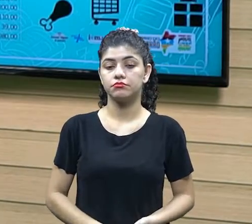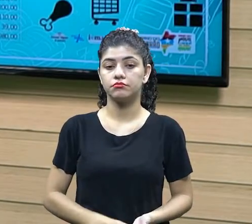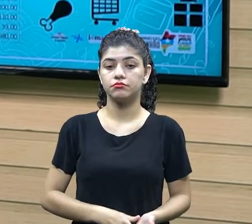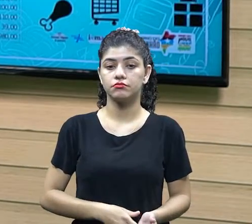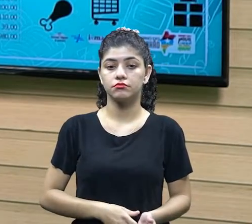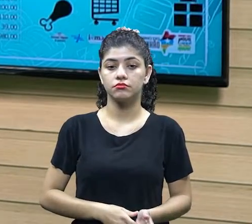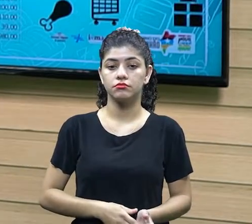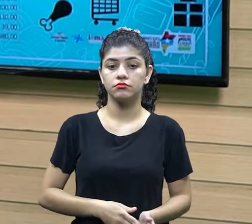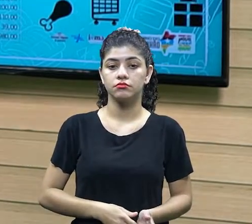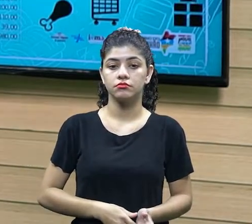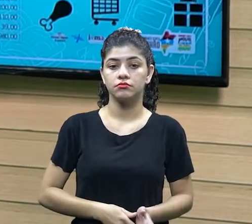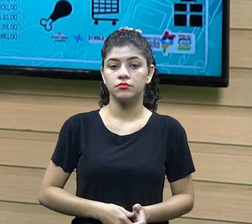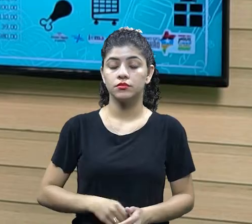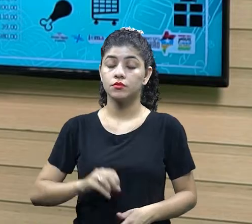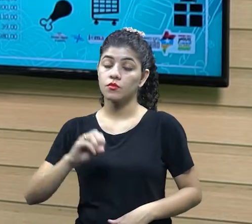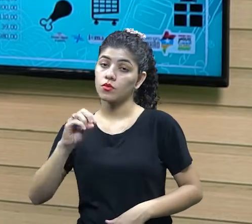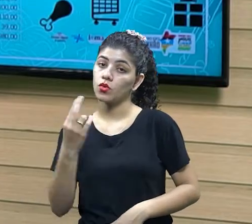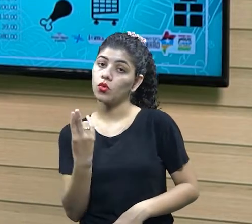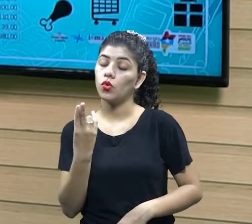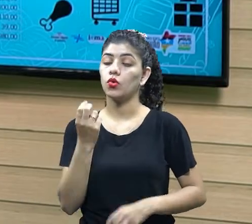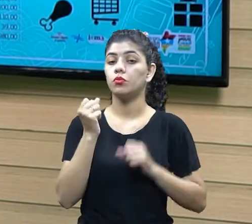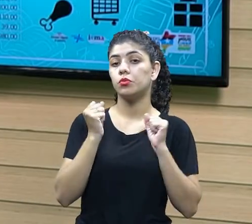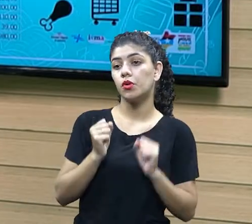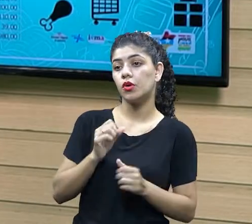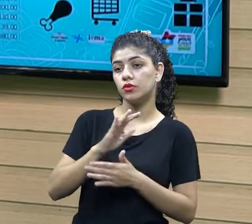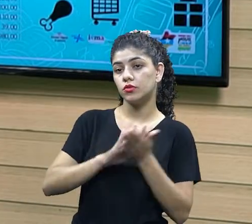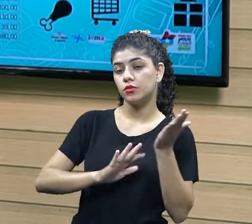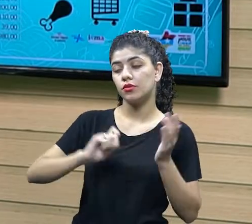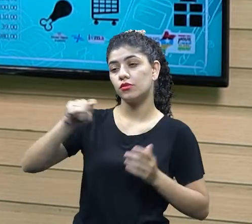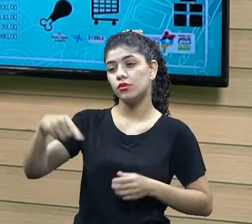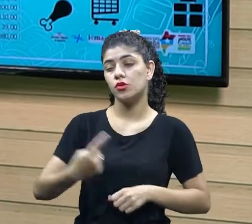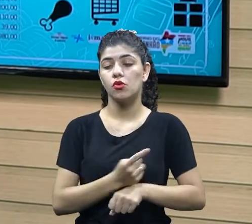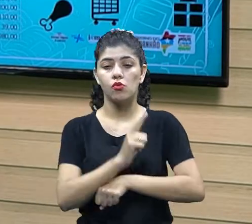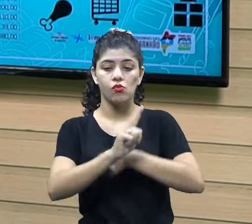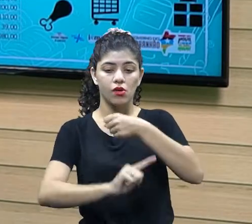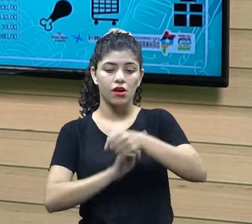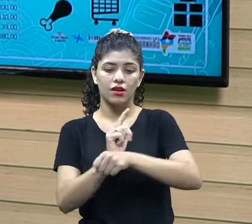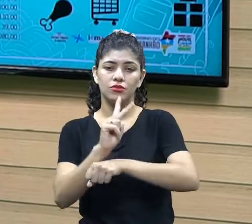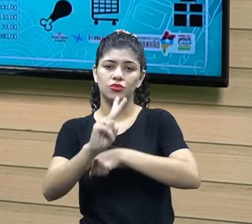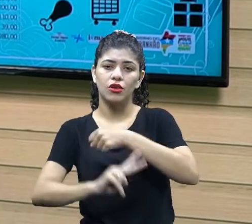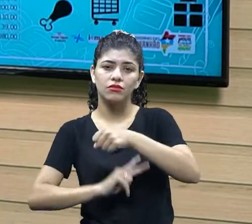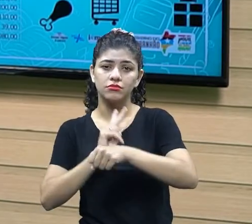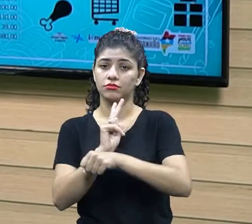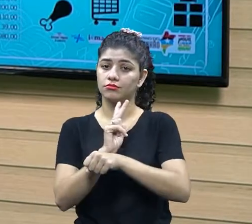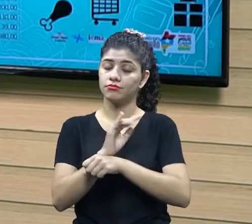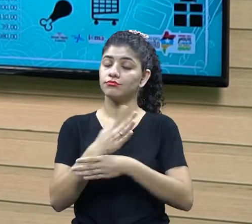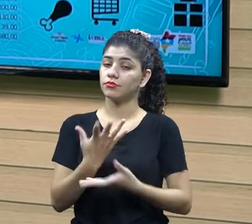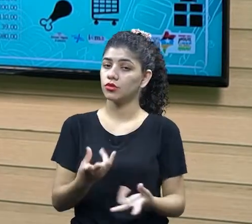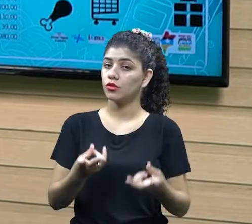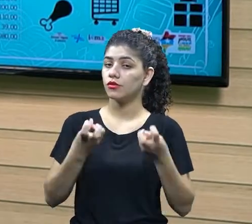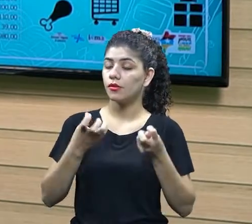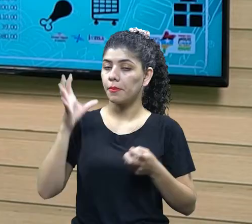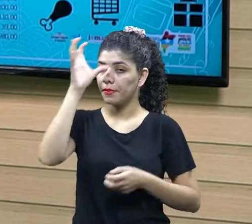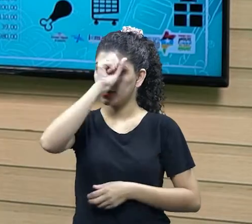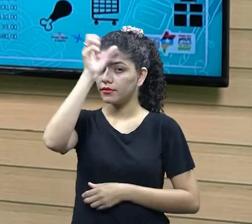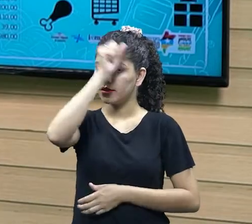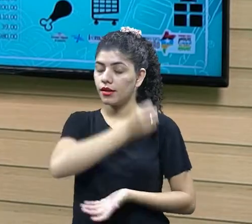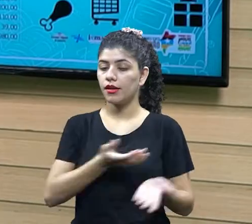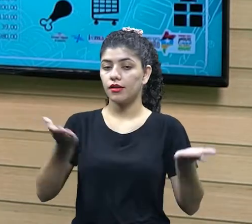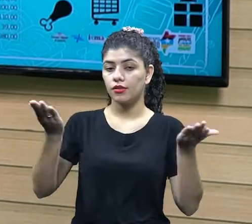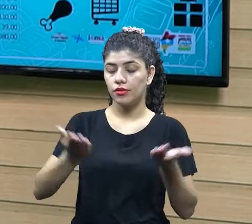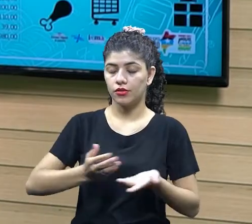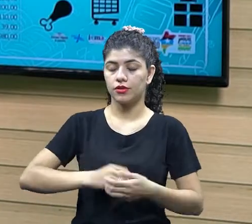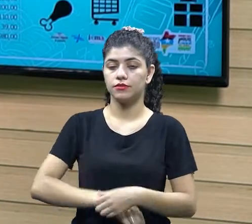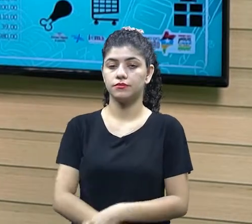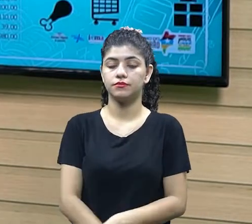de tempo? Ou será que ele vai só poder fazer essa viagem depois de 1 ano, depois de 2 anos? É isso que a gente vai fazer. A gente